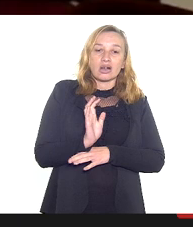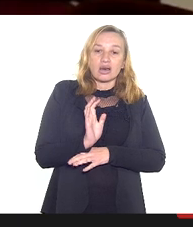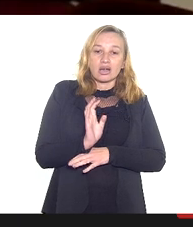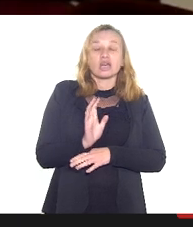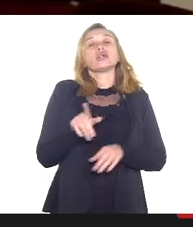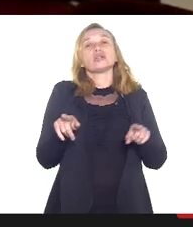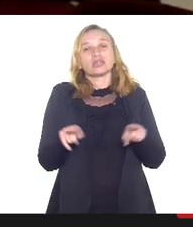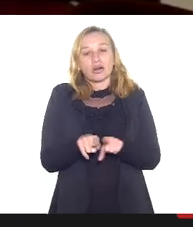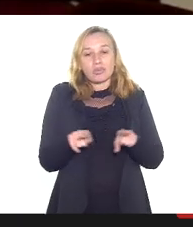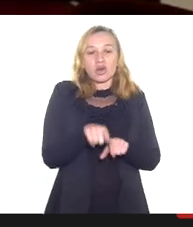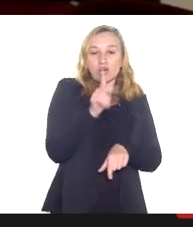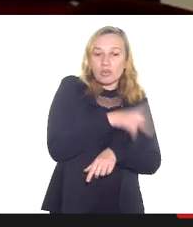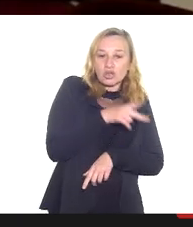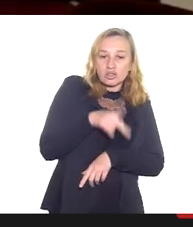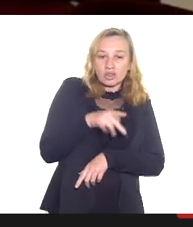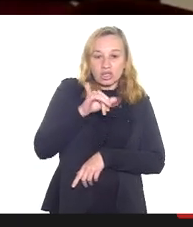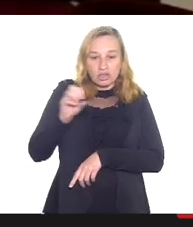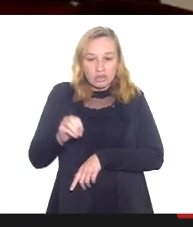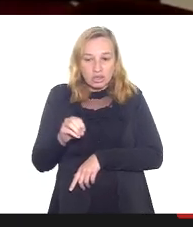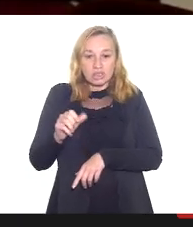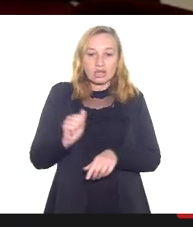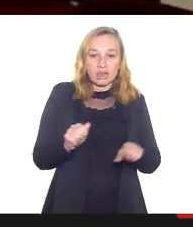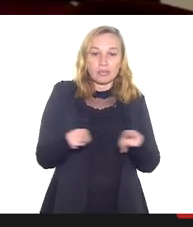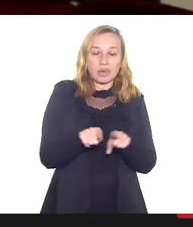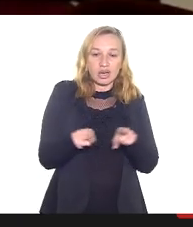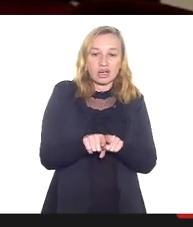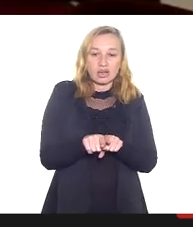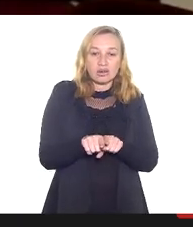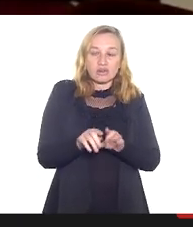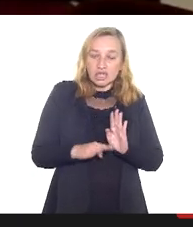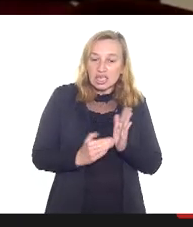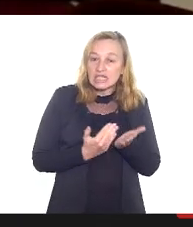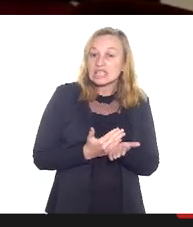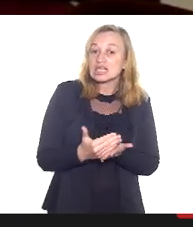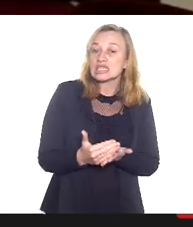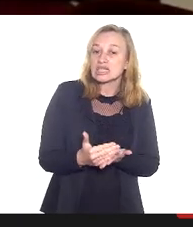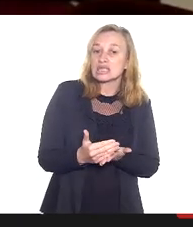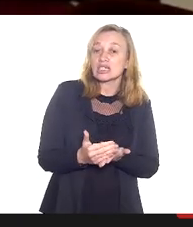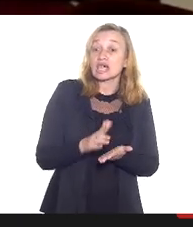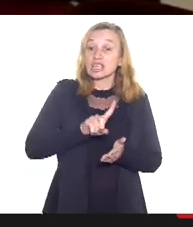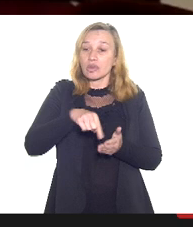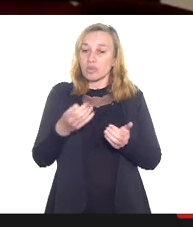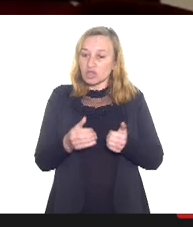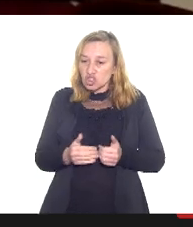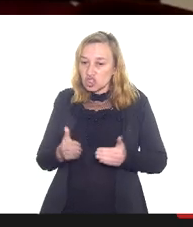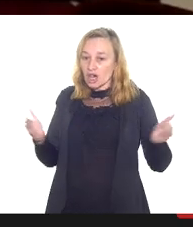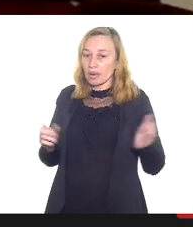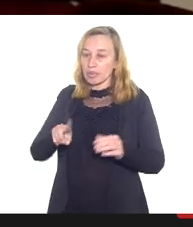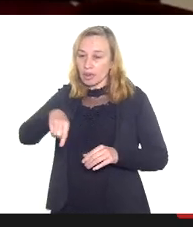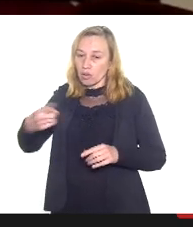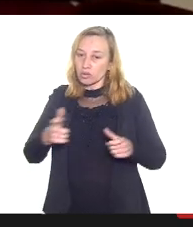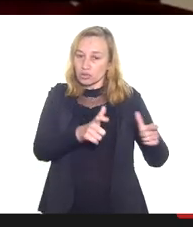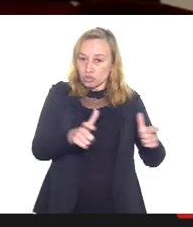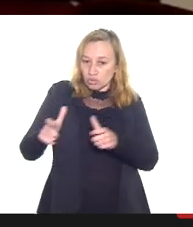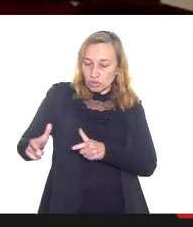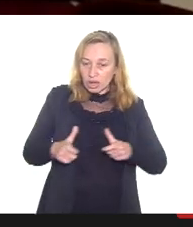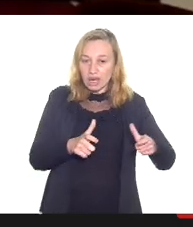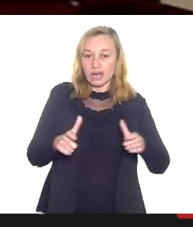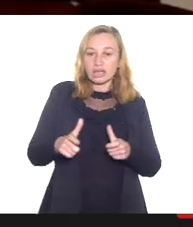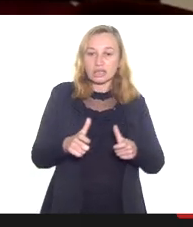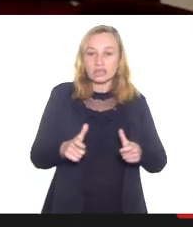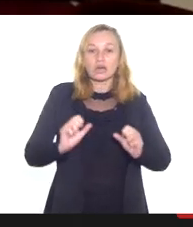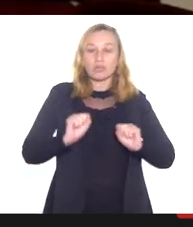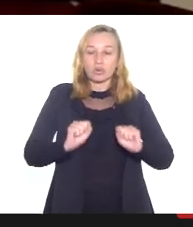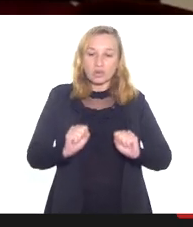Com a professora Juíza também, que a gente vai fazer um cardápio inicial e depois a gente abre para um cardápio que a rede vai poder